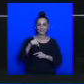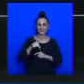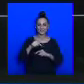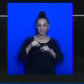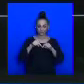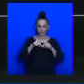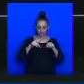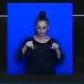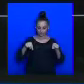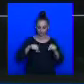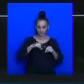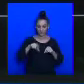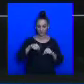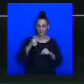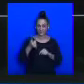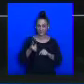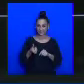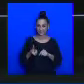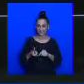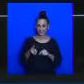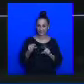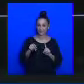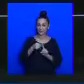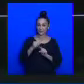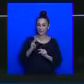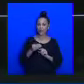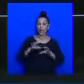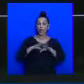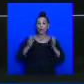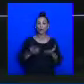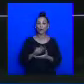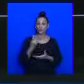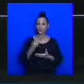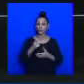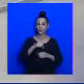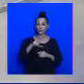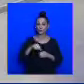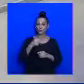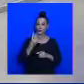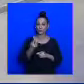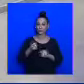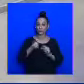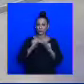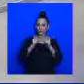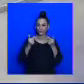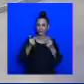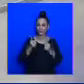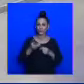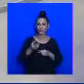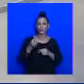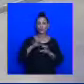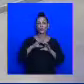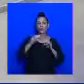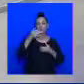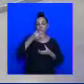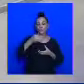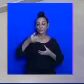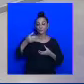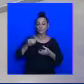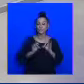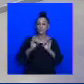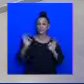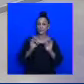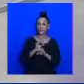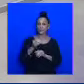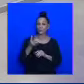07. Temos aqui as 6 dezenas da Mais Milionária. Agora nós vamos ao globo número 2 para o sorteio dos 2 trevos. O nosso suporte do globo